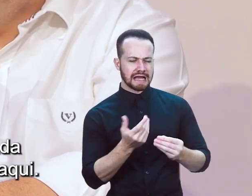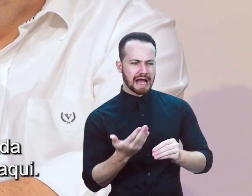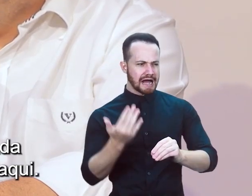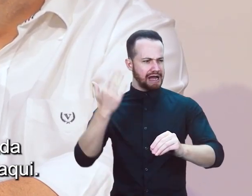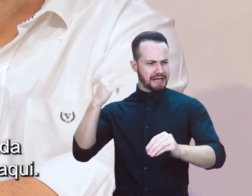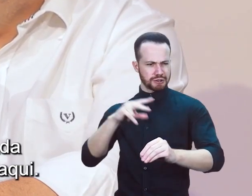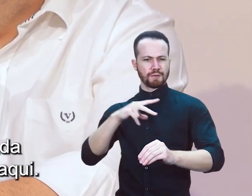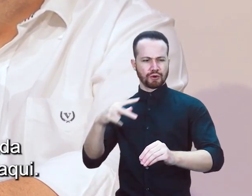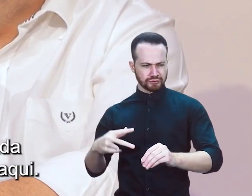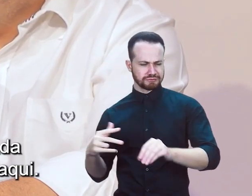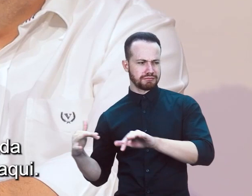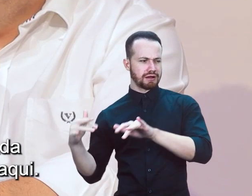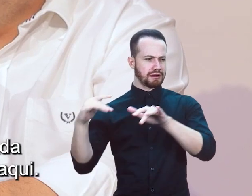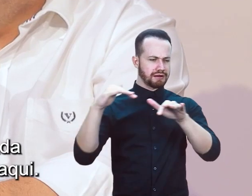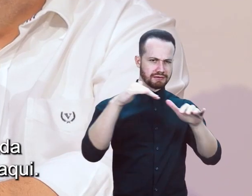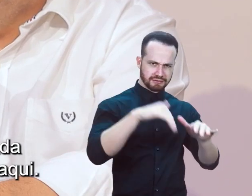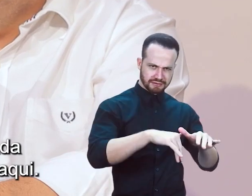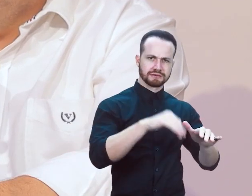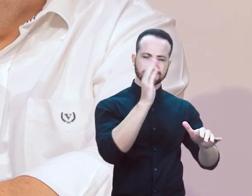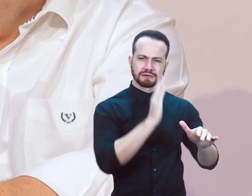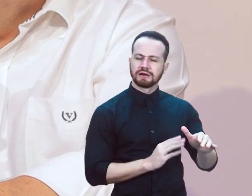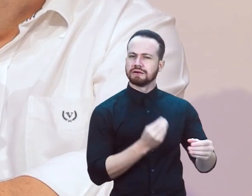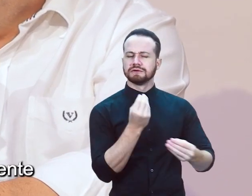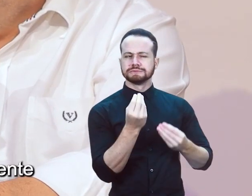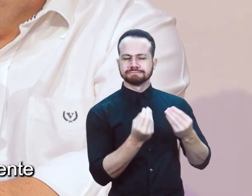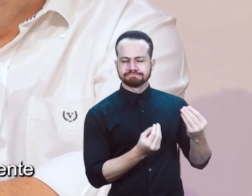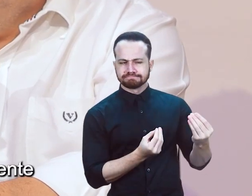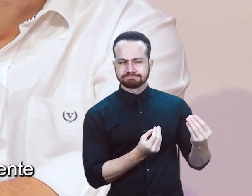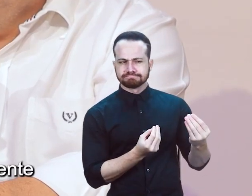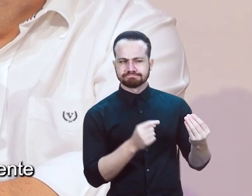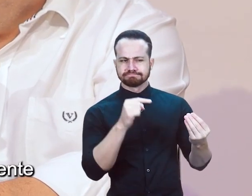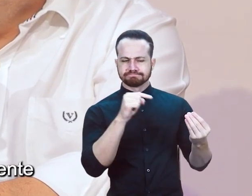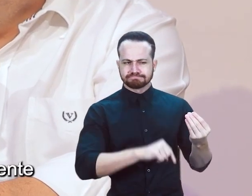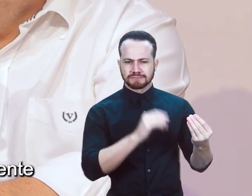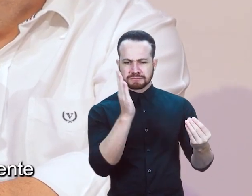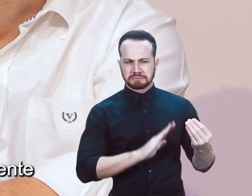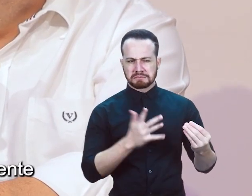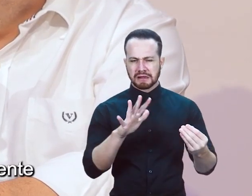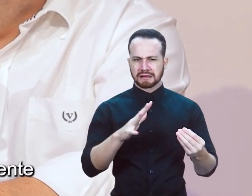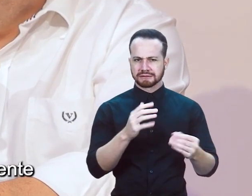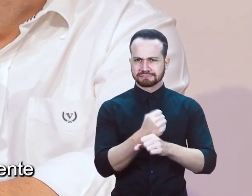colonização, da chegada dos primeiros portugueses por aqui, ficou aí